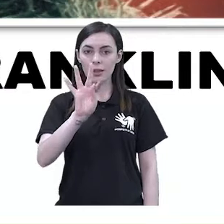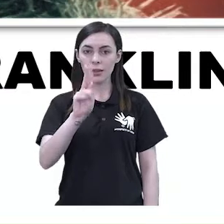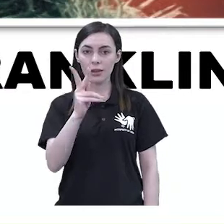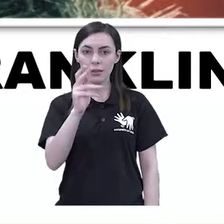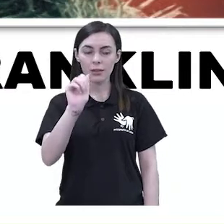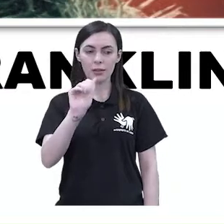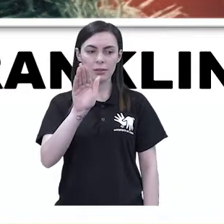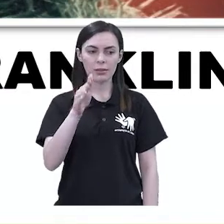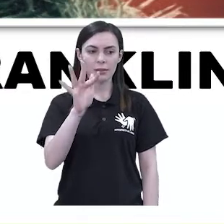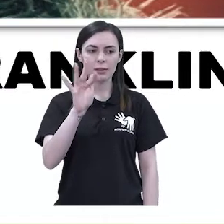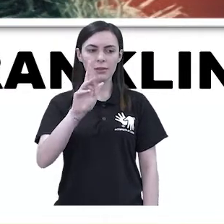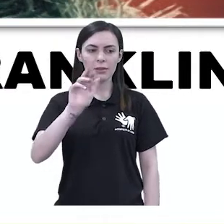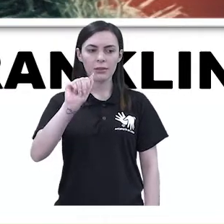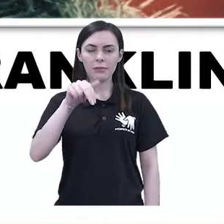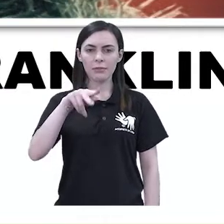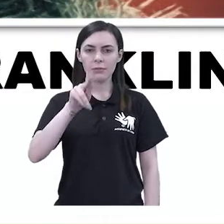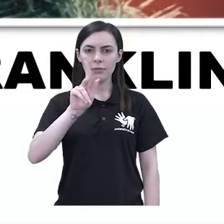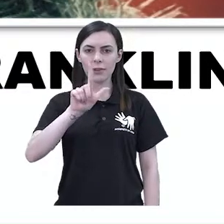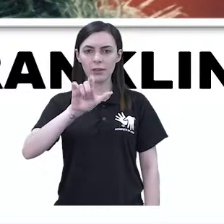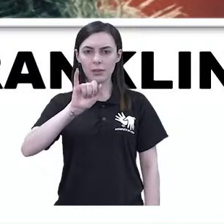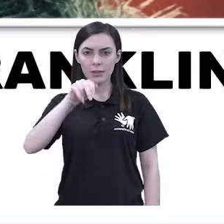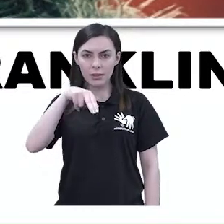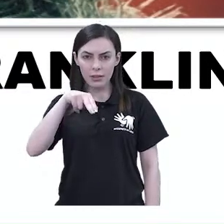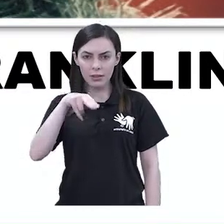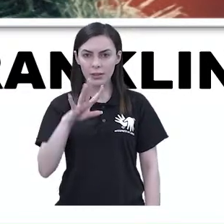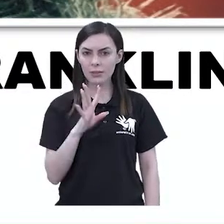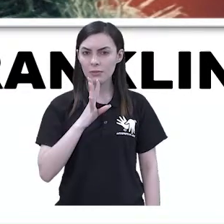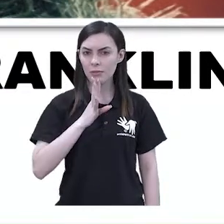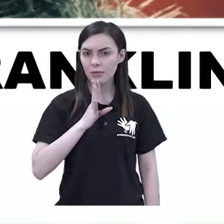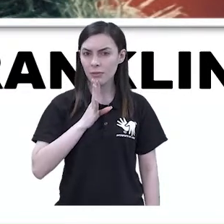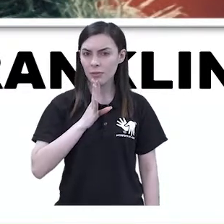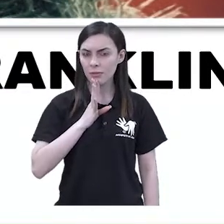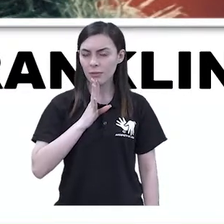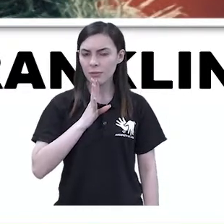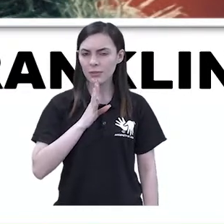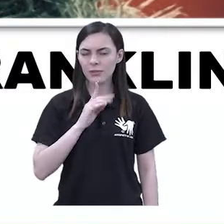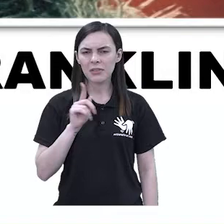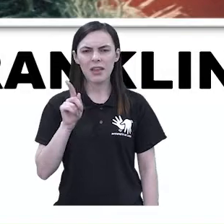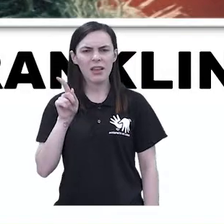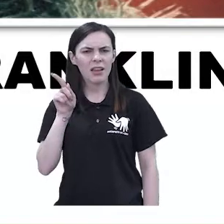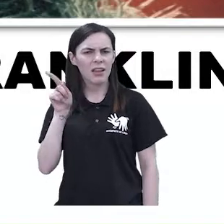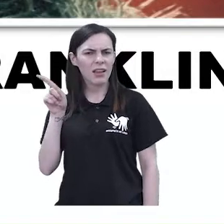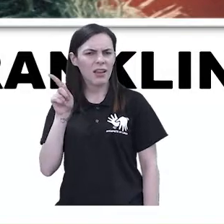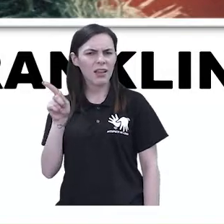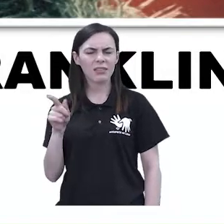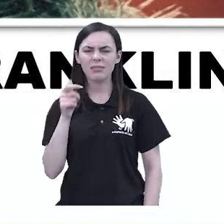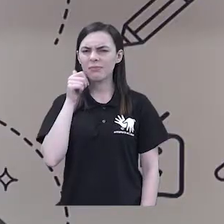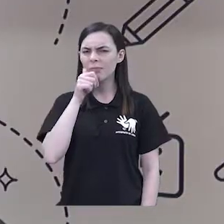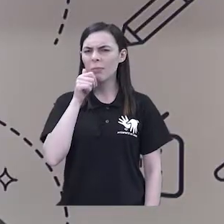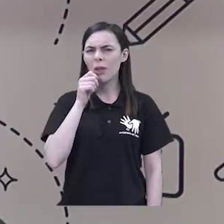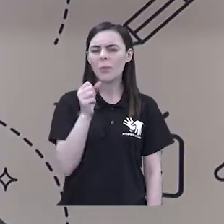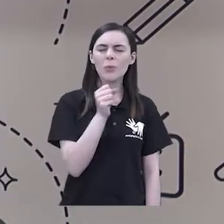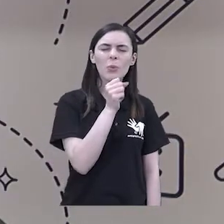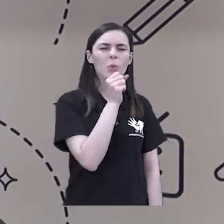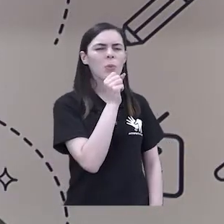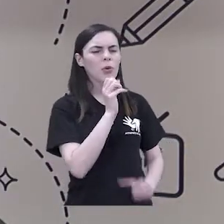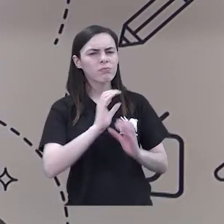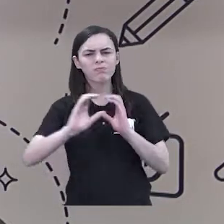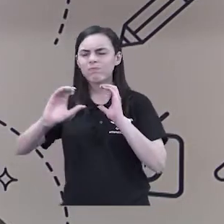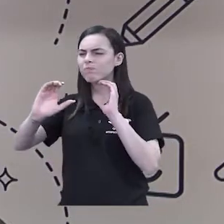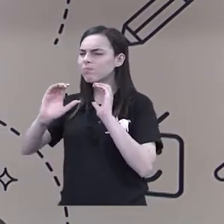Aretha Franklin. Já ouviram falar? Ela é uma das cantoras